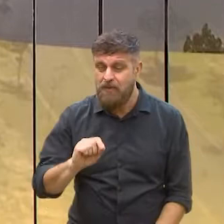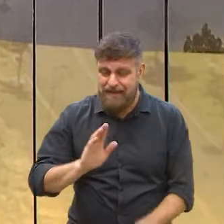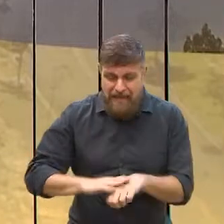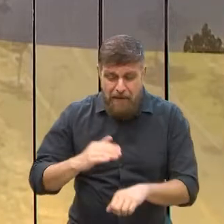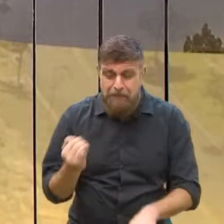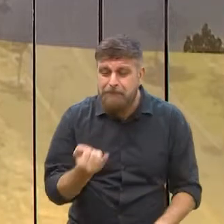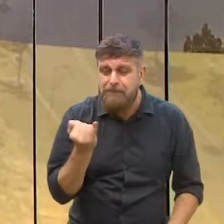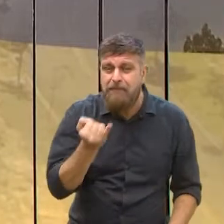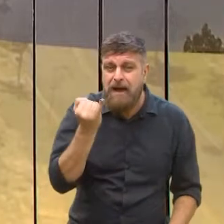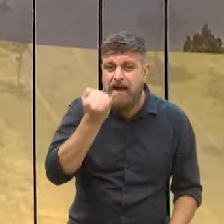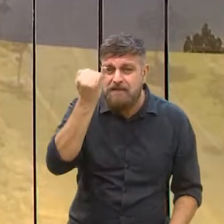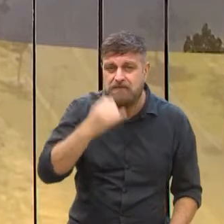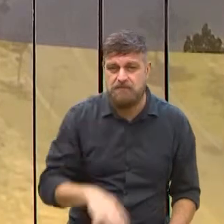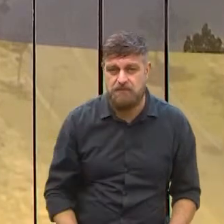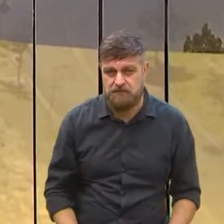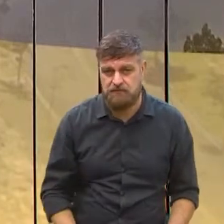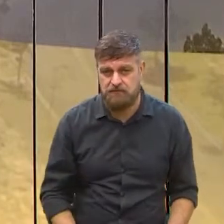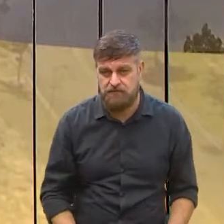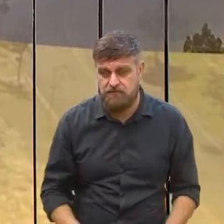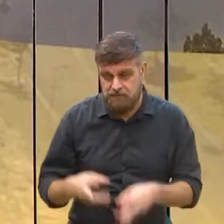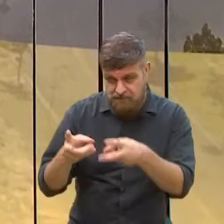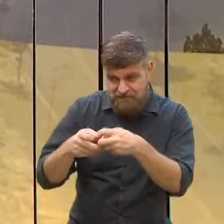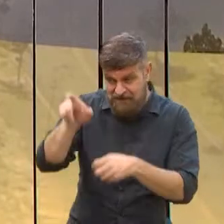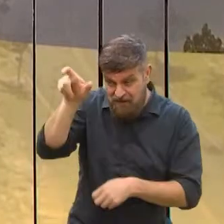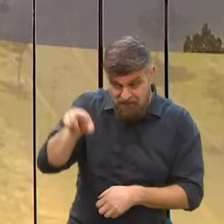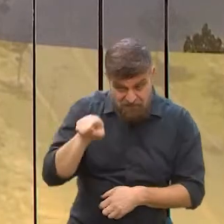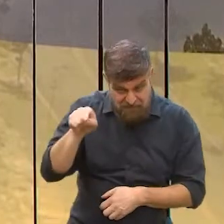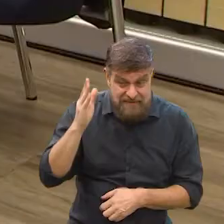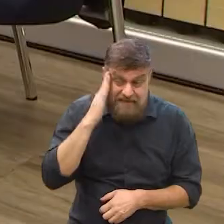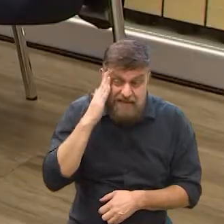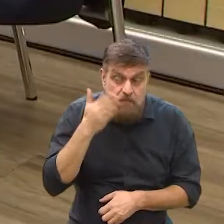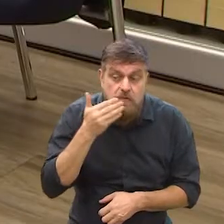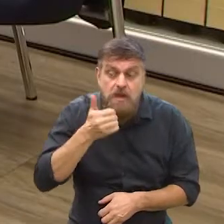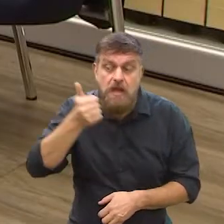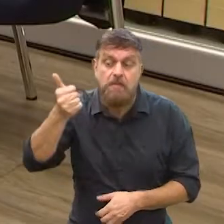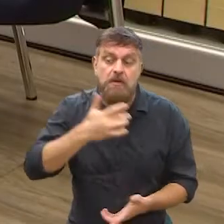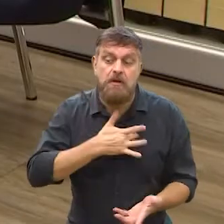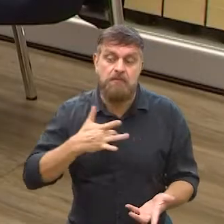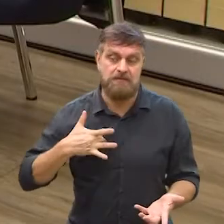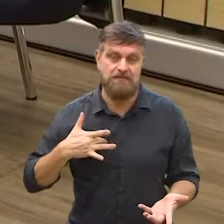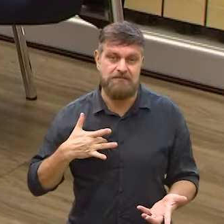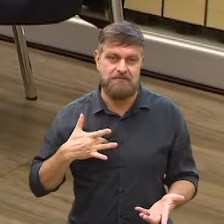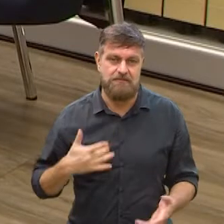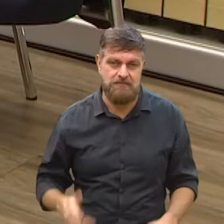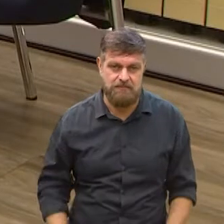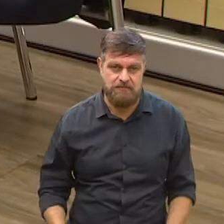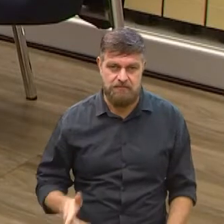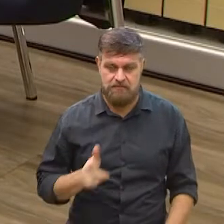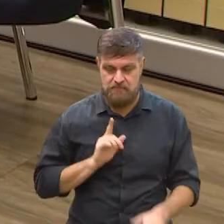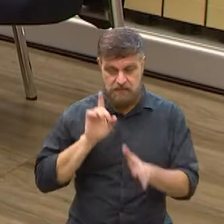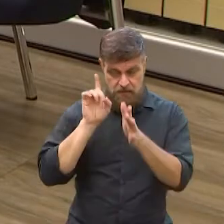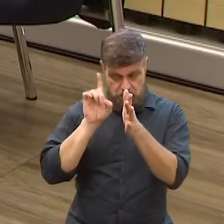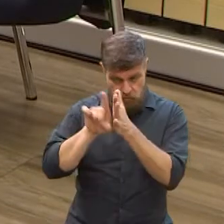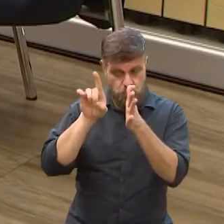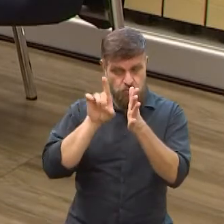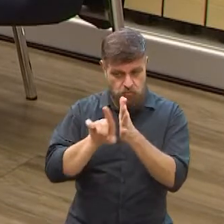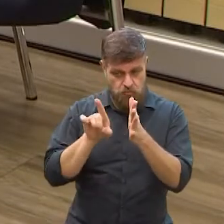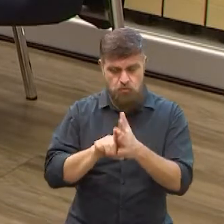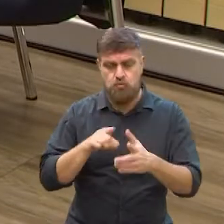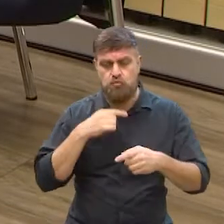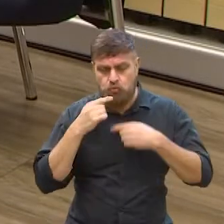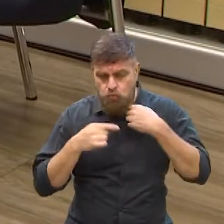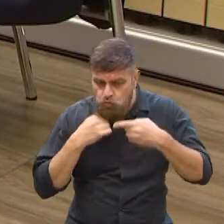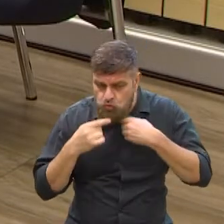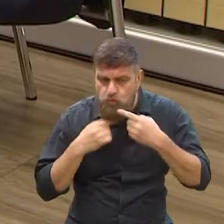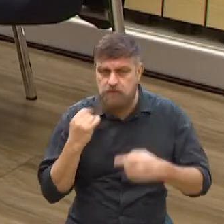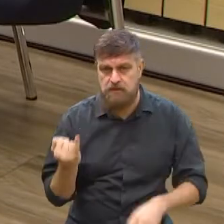Ela deve ser considerada como tratamento? Eles são questionamentos que são importantes, que